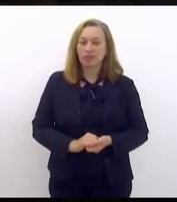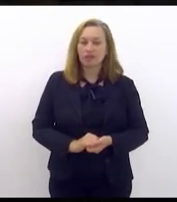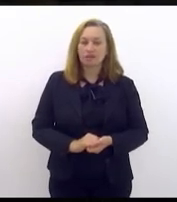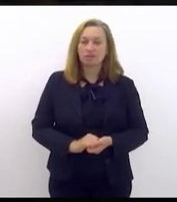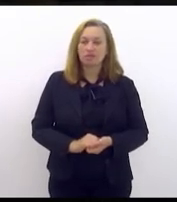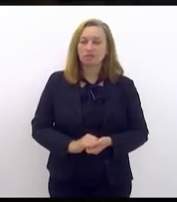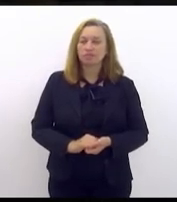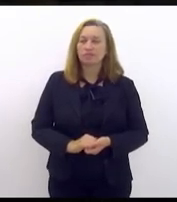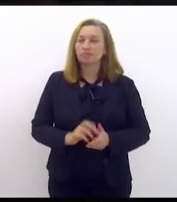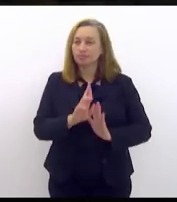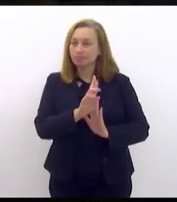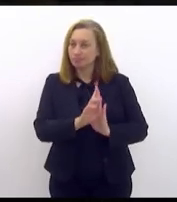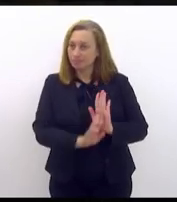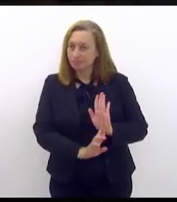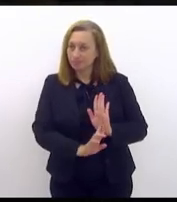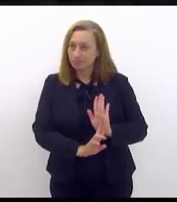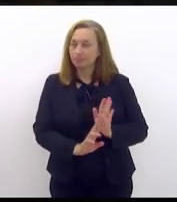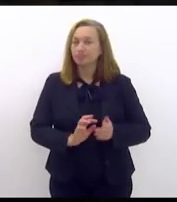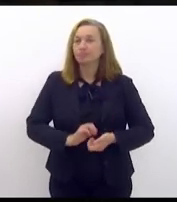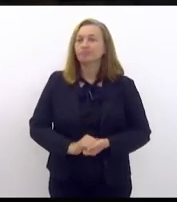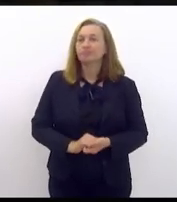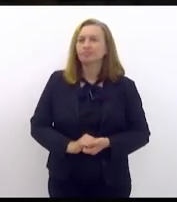nesse relatório aqui,